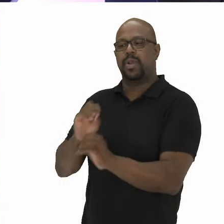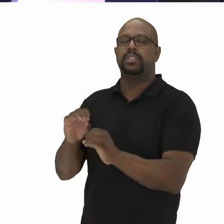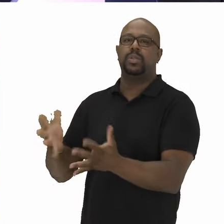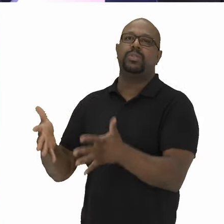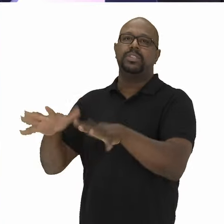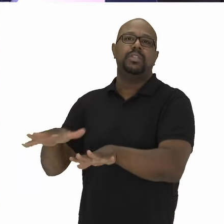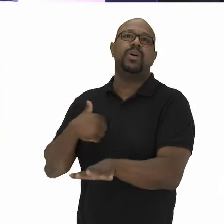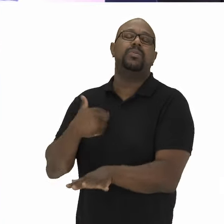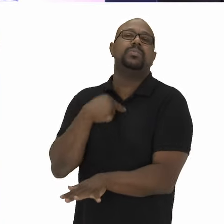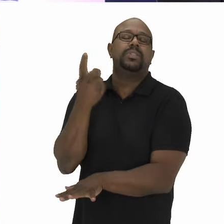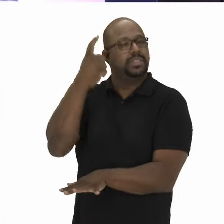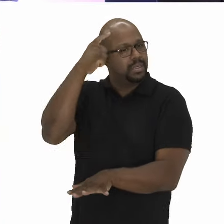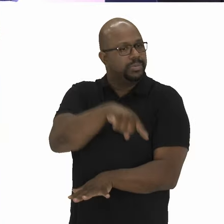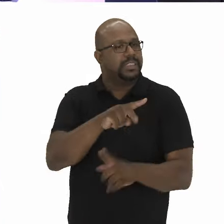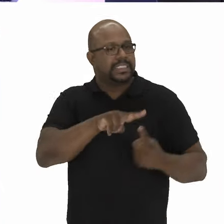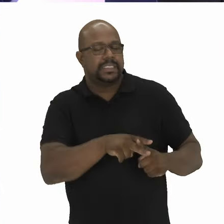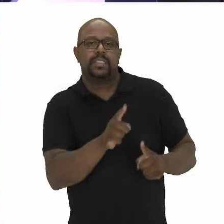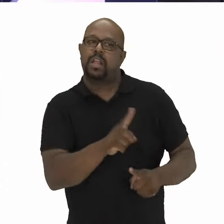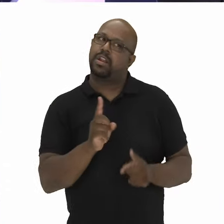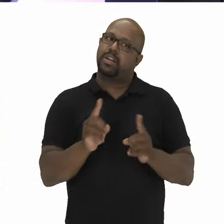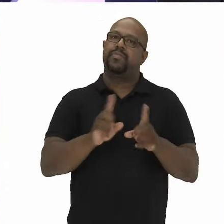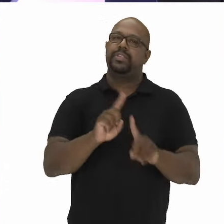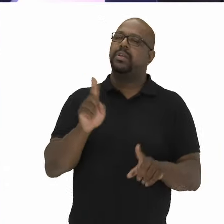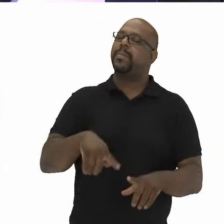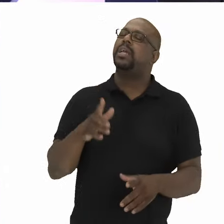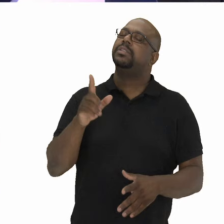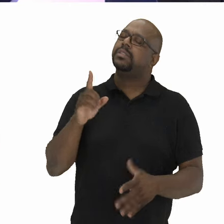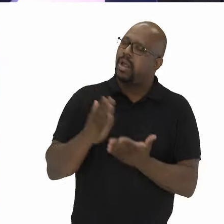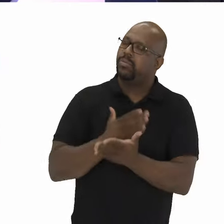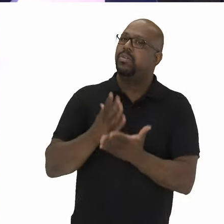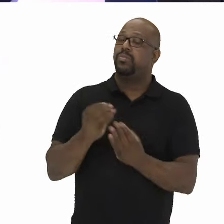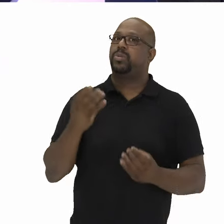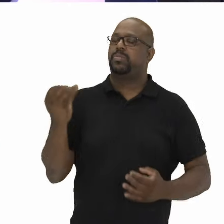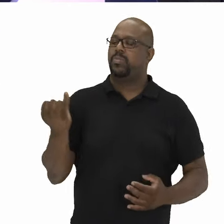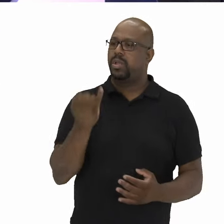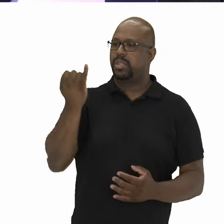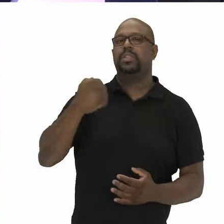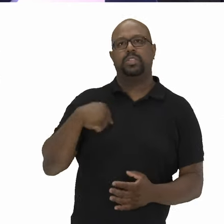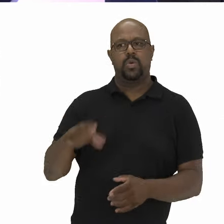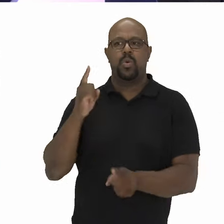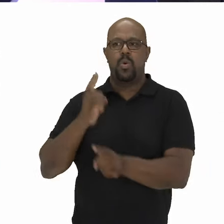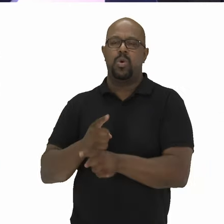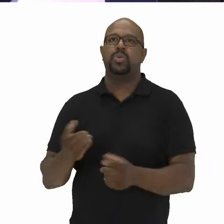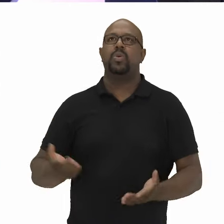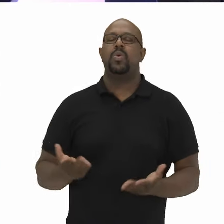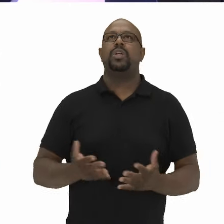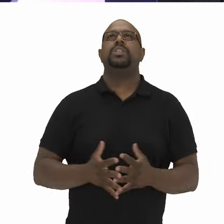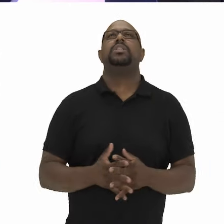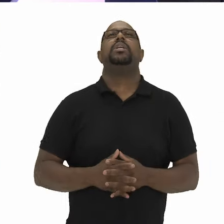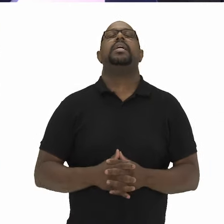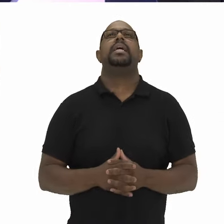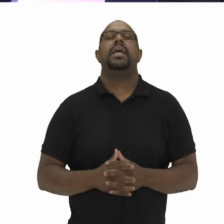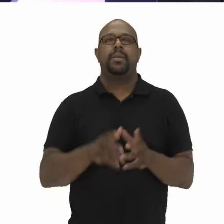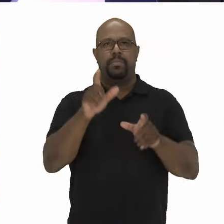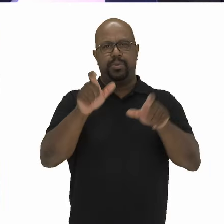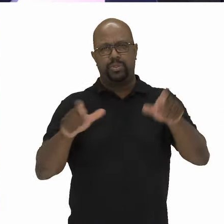nunca tive tempo de rever esse capítulo Decidi não vendê-lo mais mas ele era um livro muito importante eu encontro